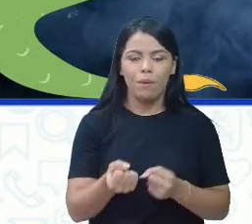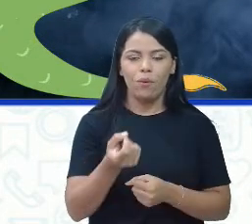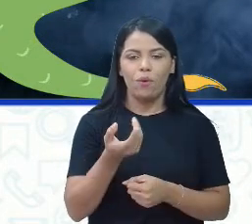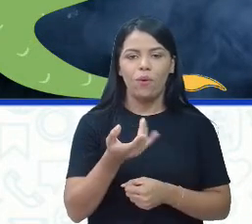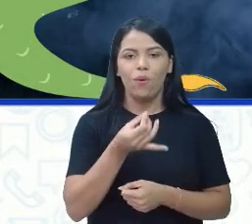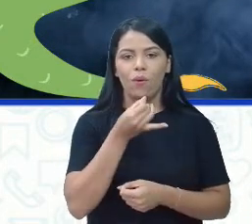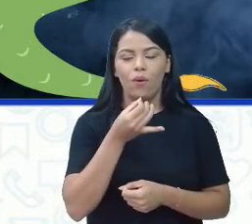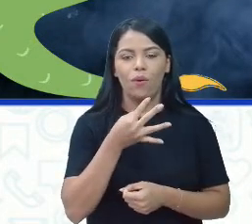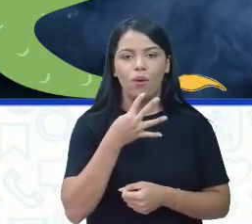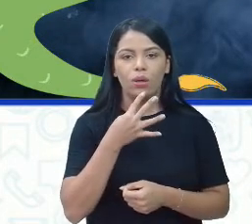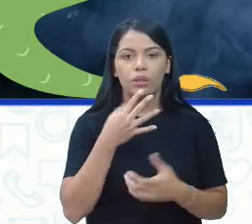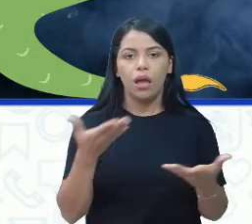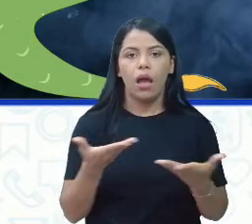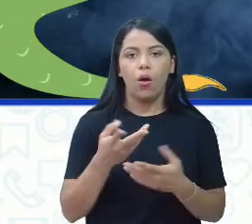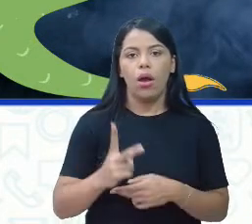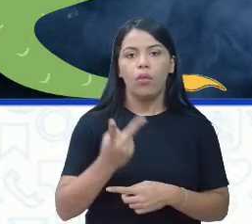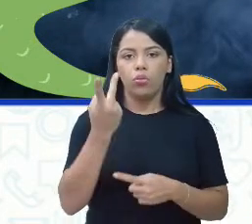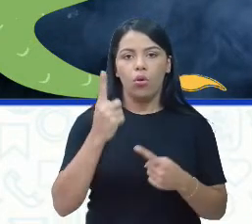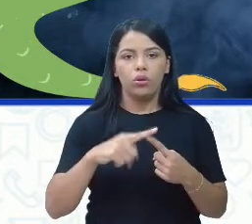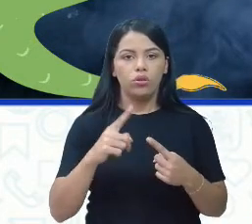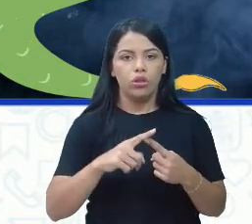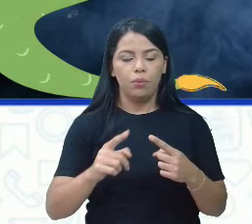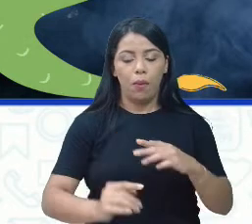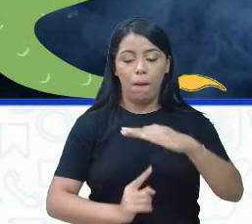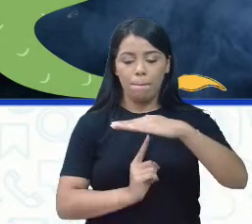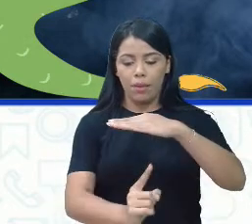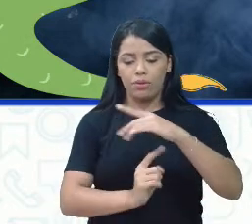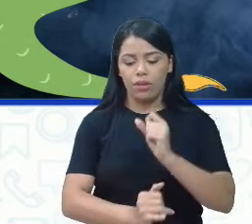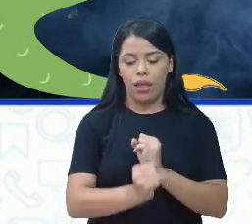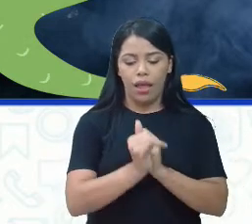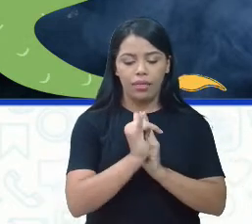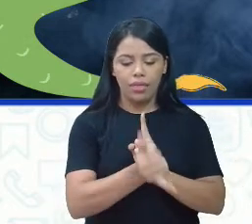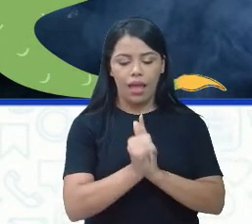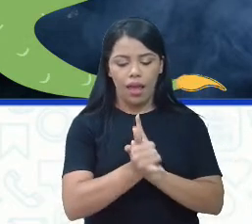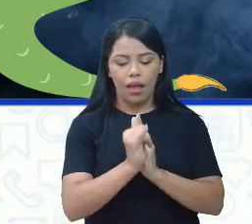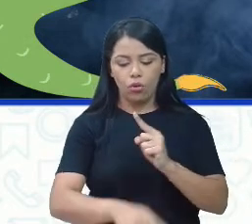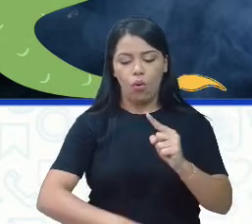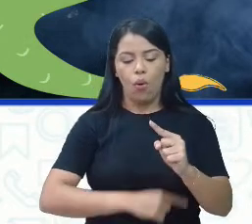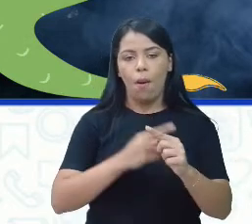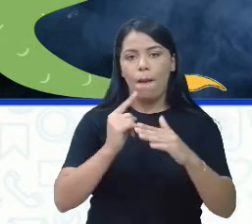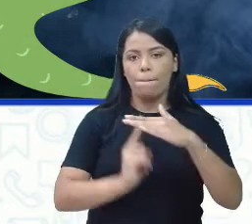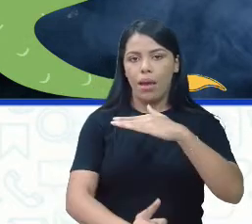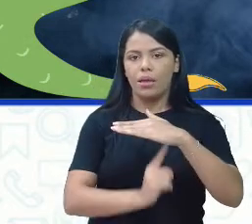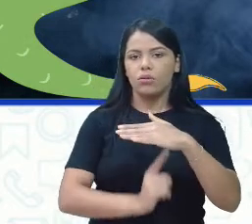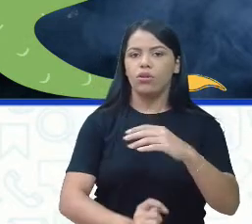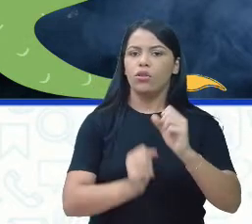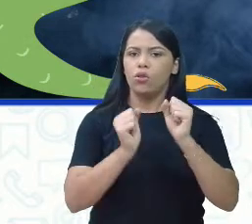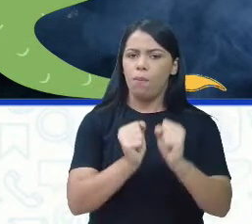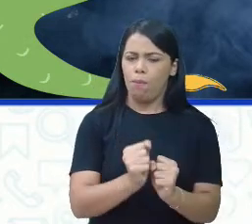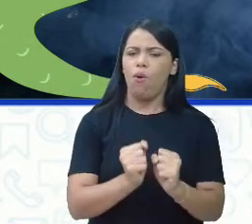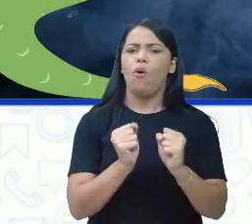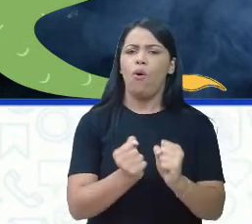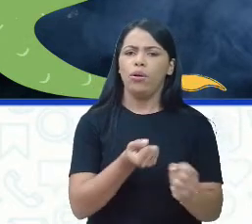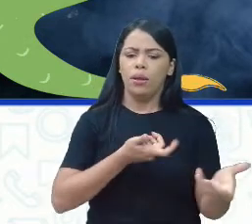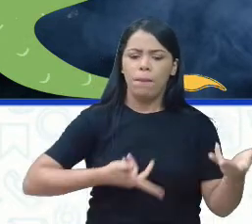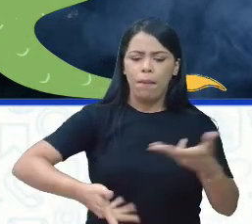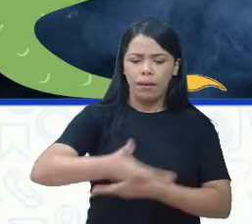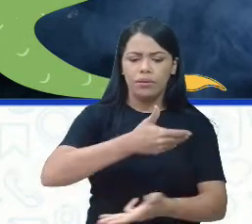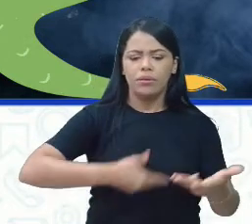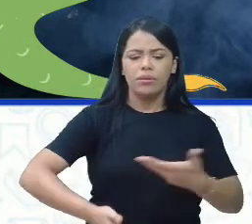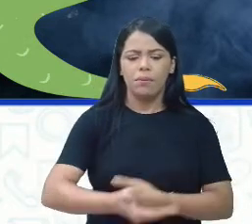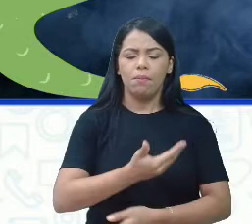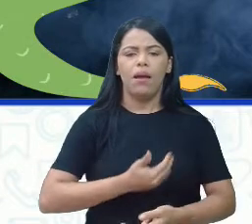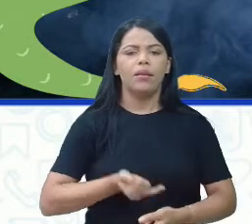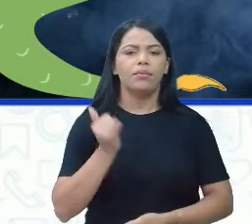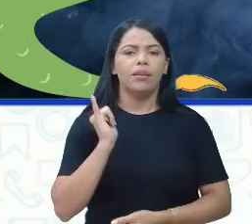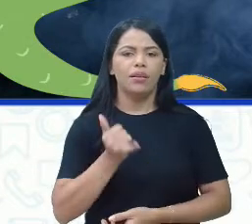ó. O narrador personagem, ele participa da história, né? E ele pode ser o protagonista, ou seja, o principal aí da trama toda.